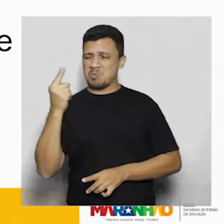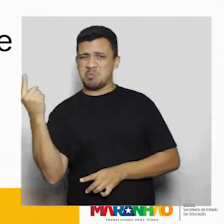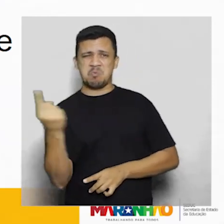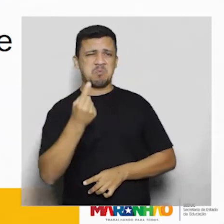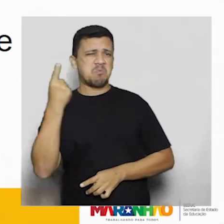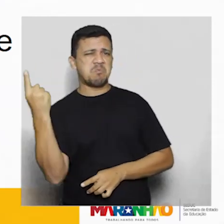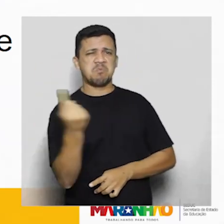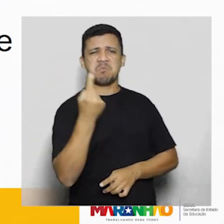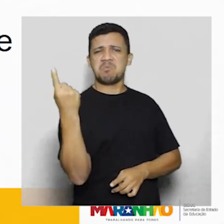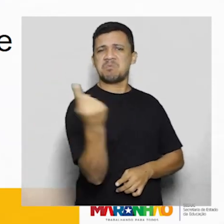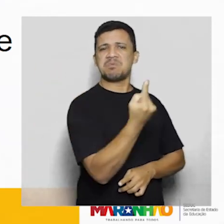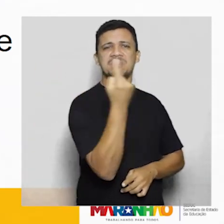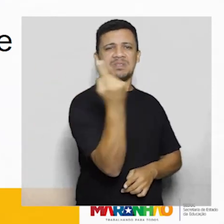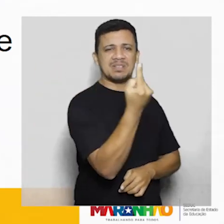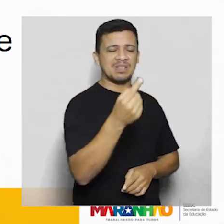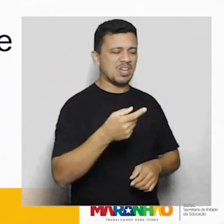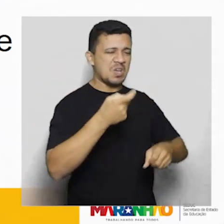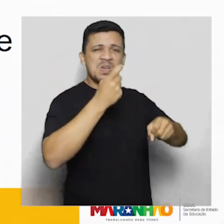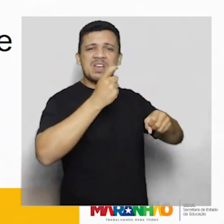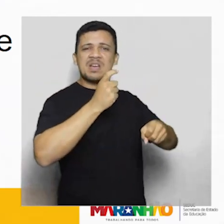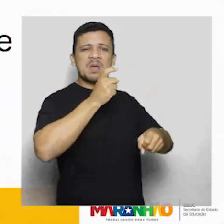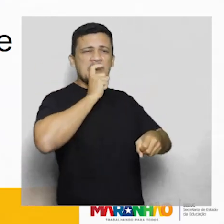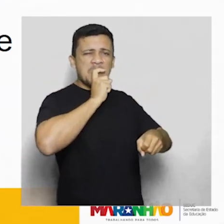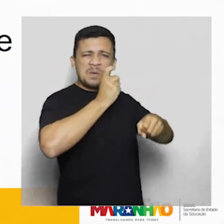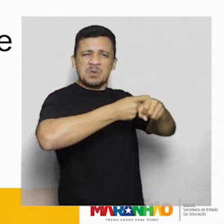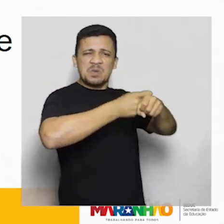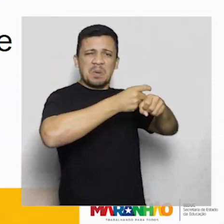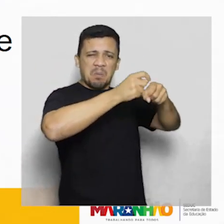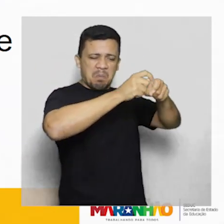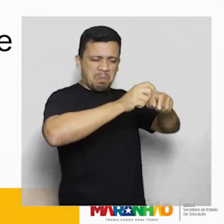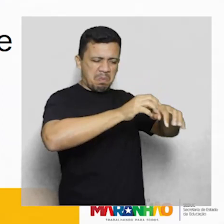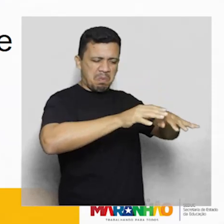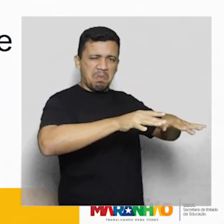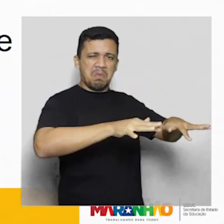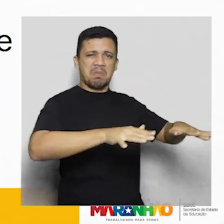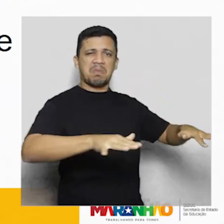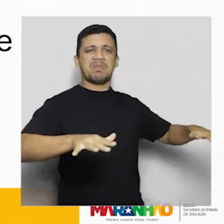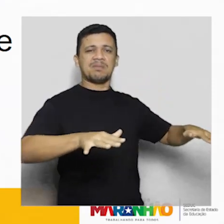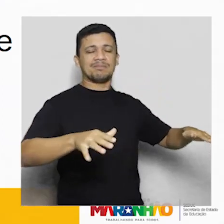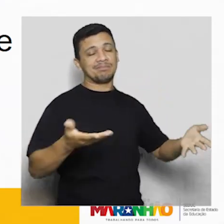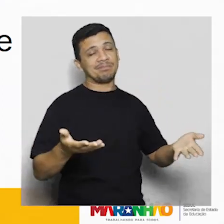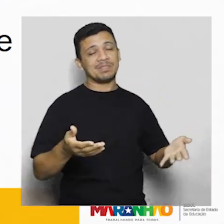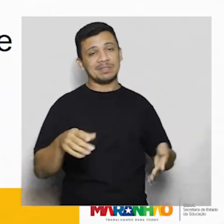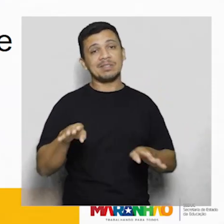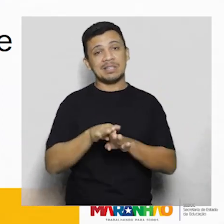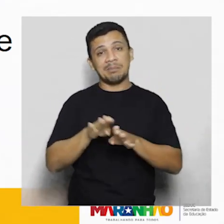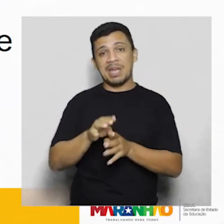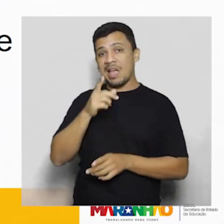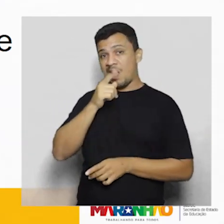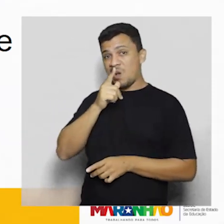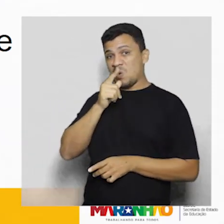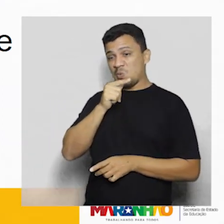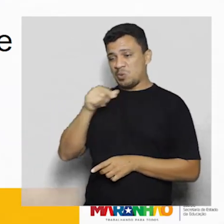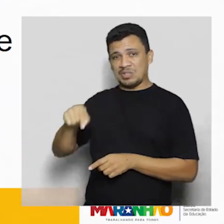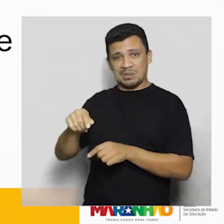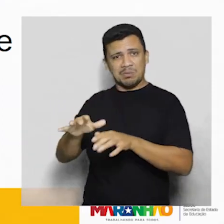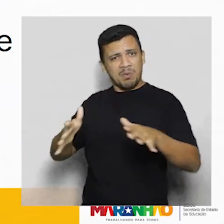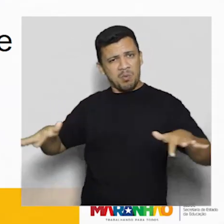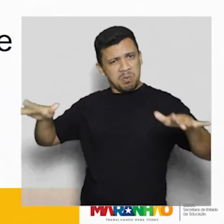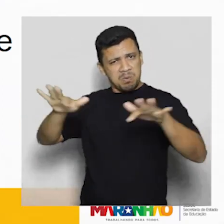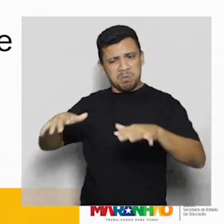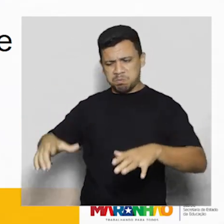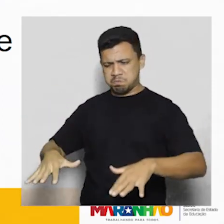furacões derretimento de geleiras e portanto o aumento do nível dos oceanos